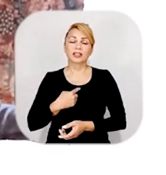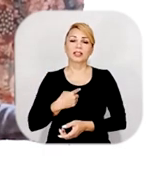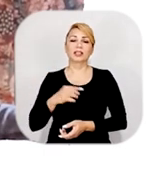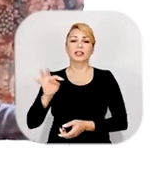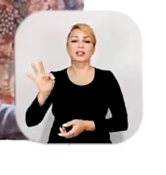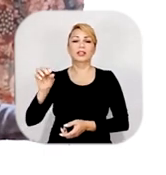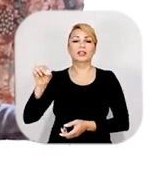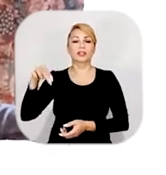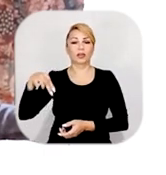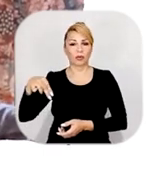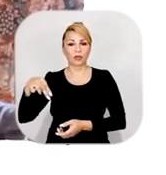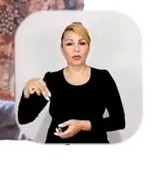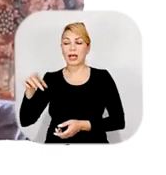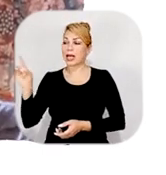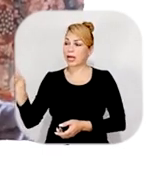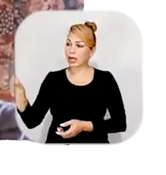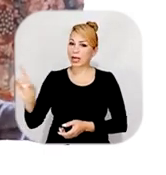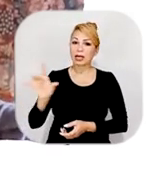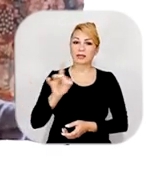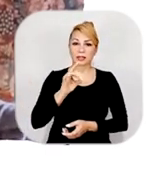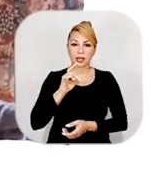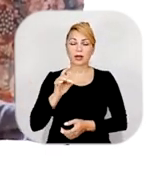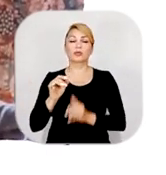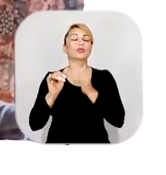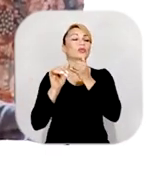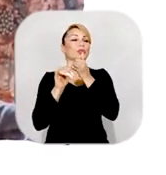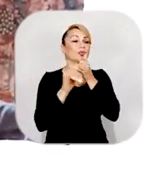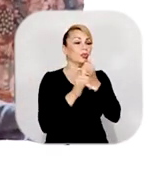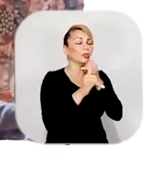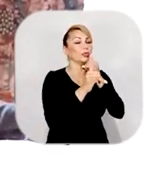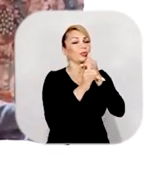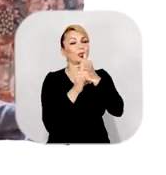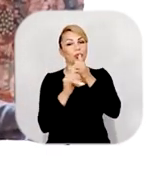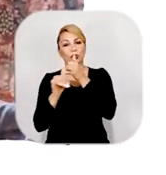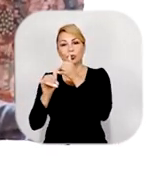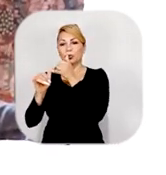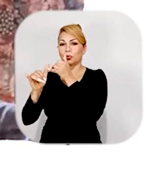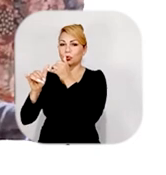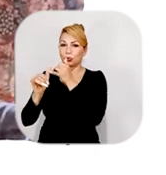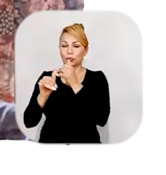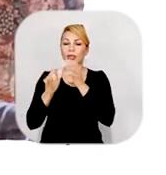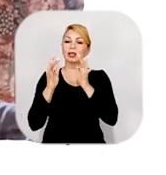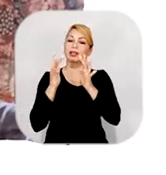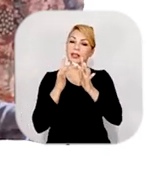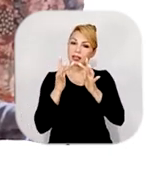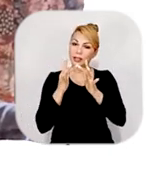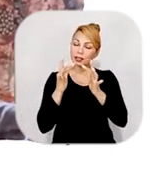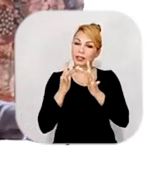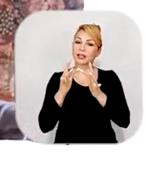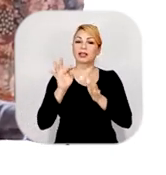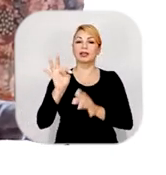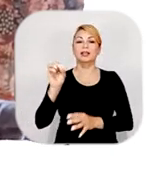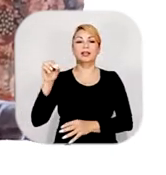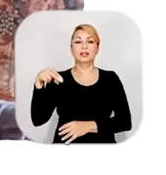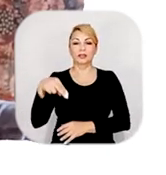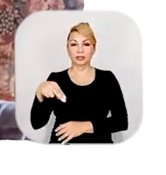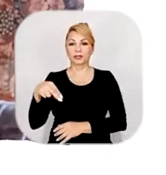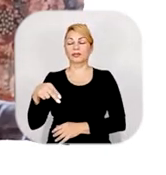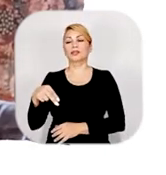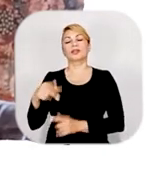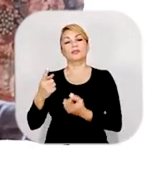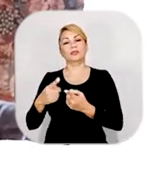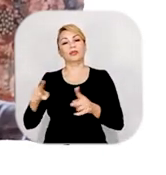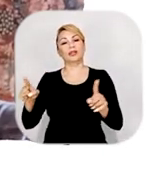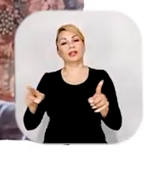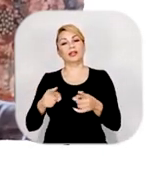o trompete, né, o instrumento musical, a flauta, de acordo com o tom que é dado pelo maestro.